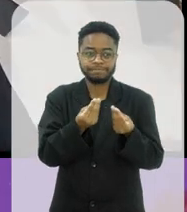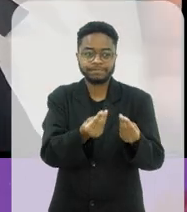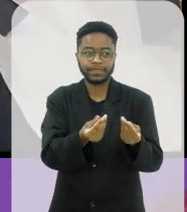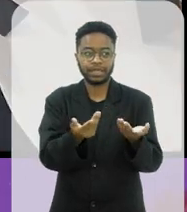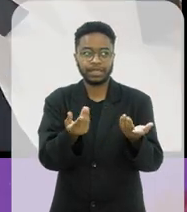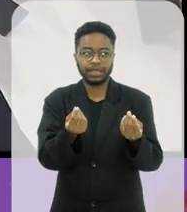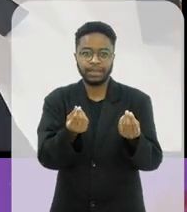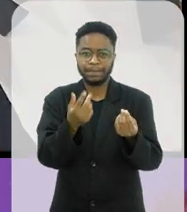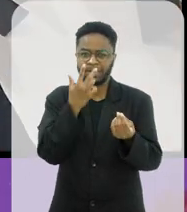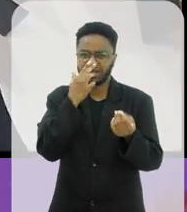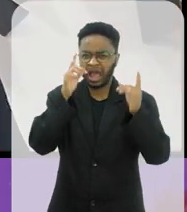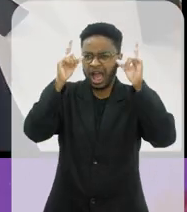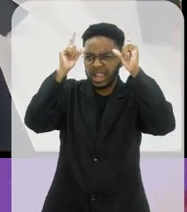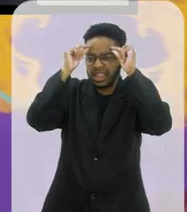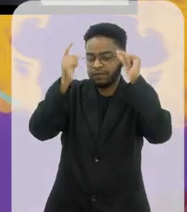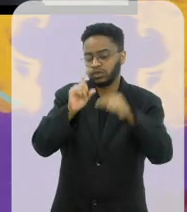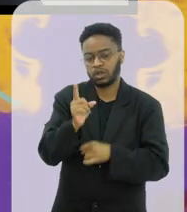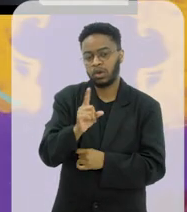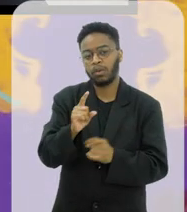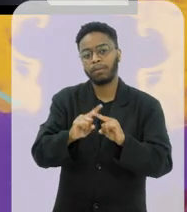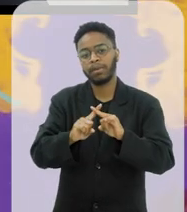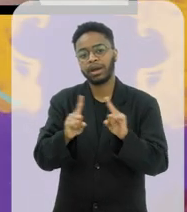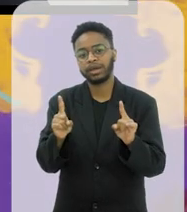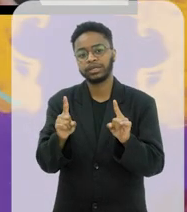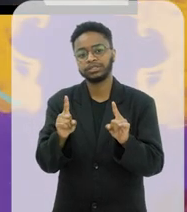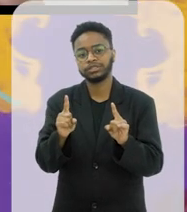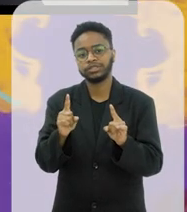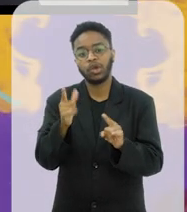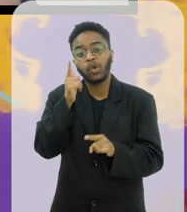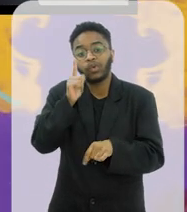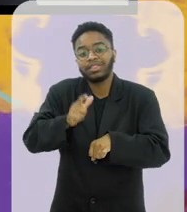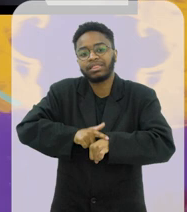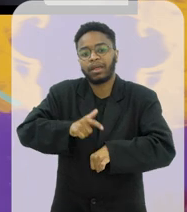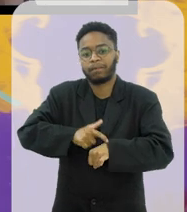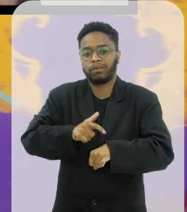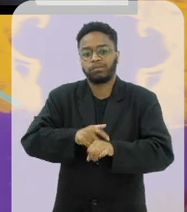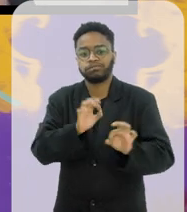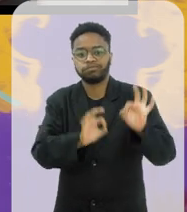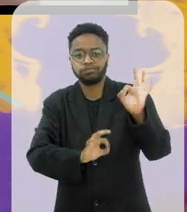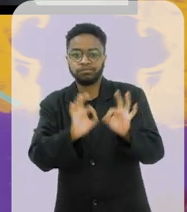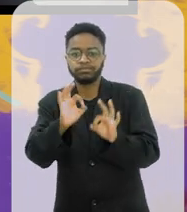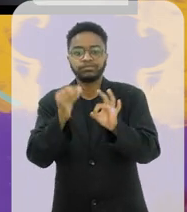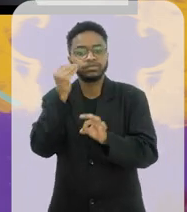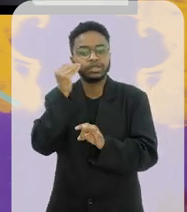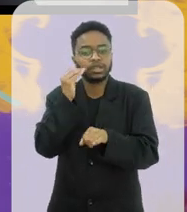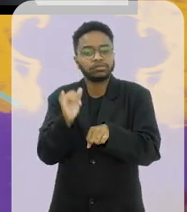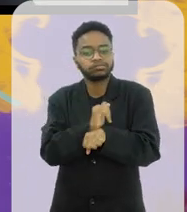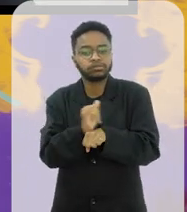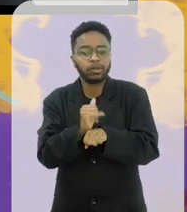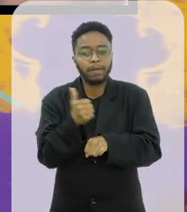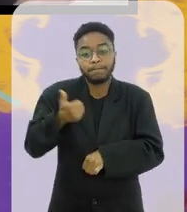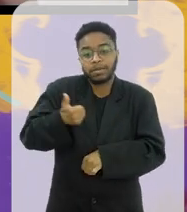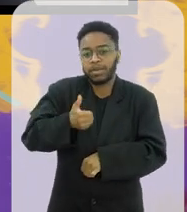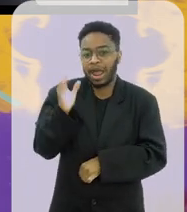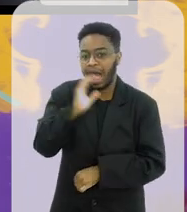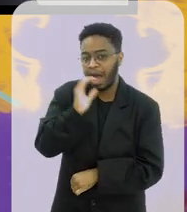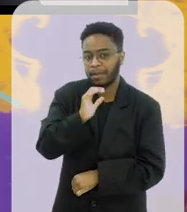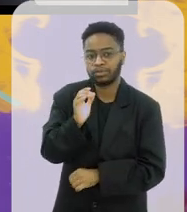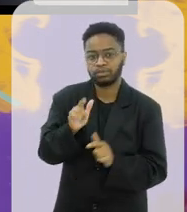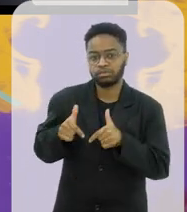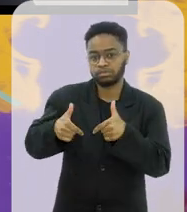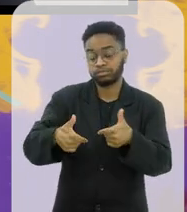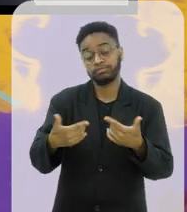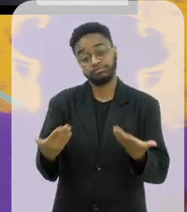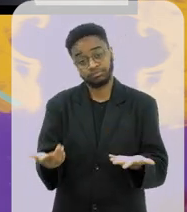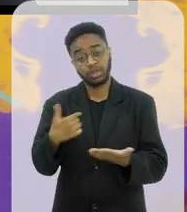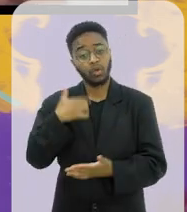não falo refrescor, nem alívio, mas ganhar o tempo para tomar as primeiras providências. Então, eu